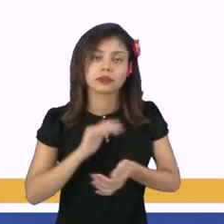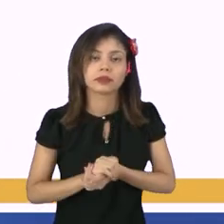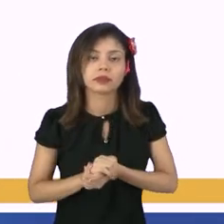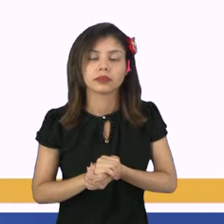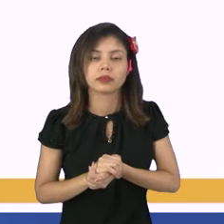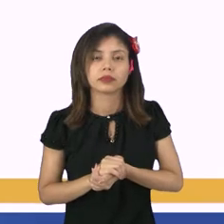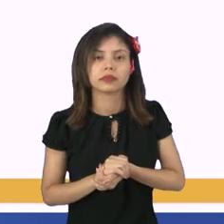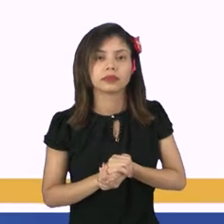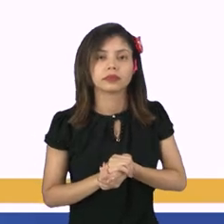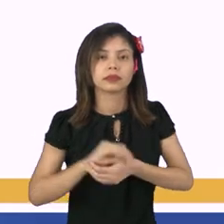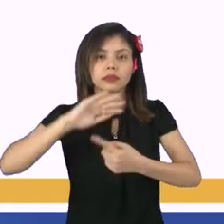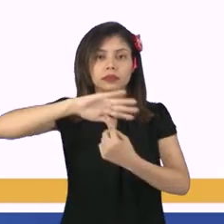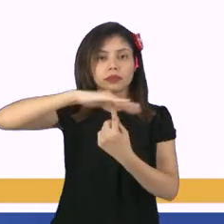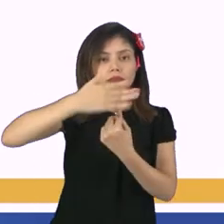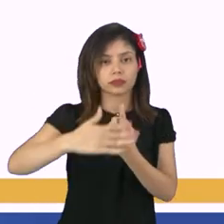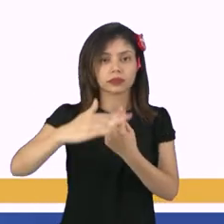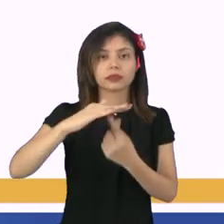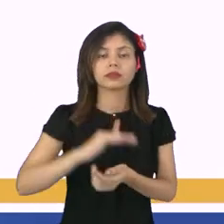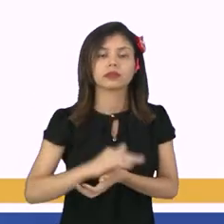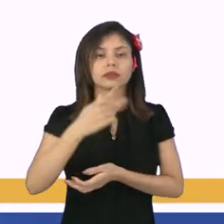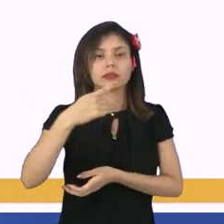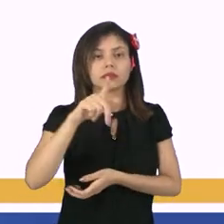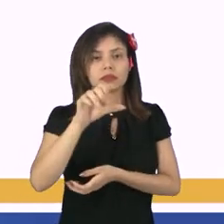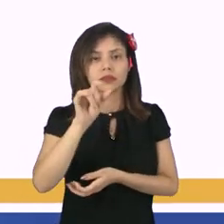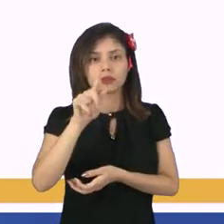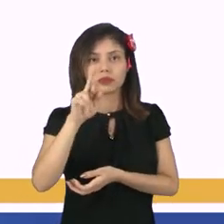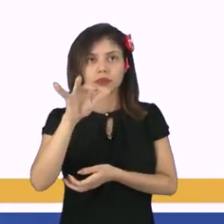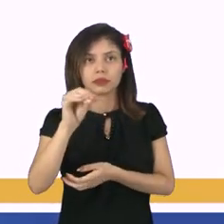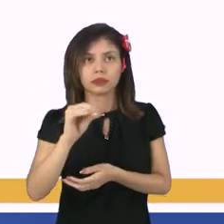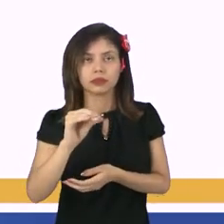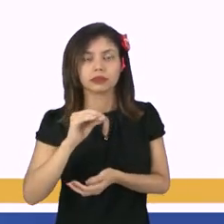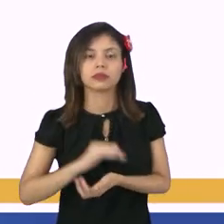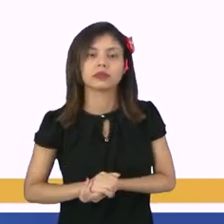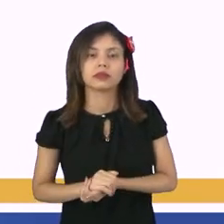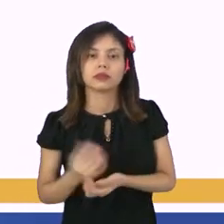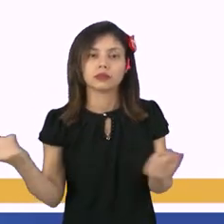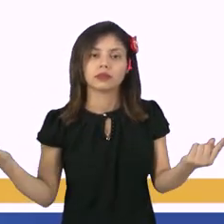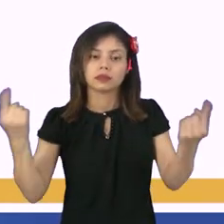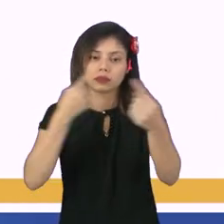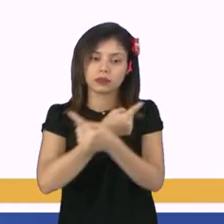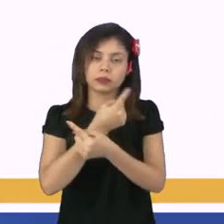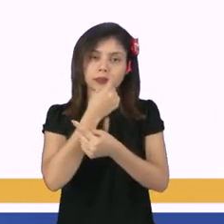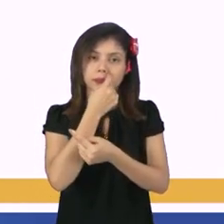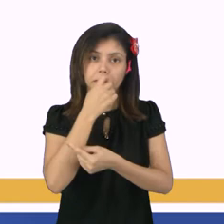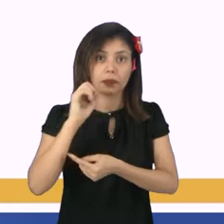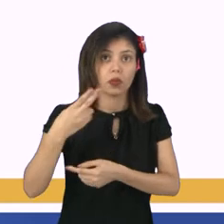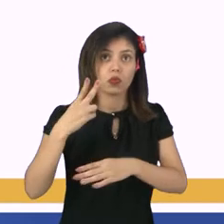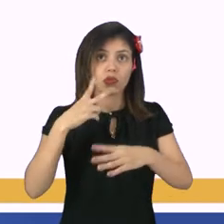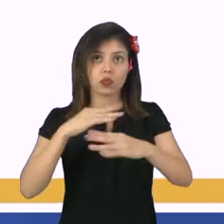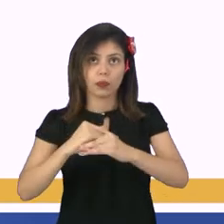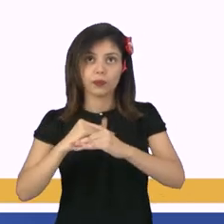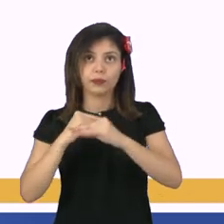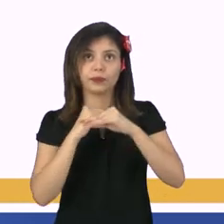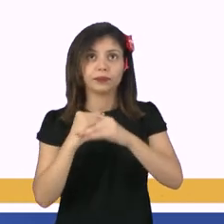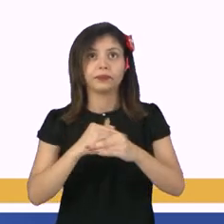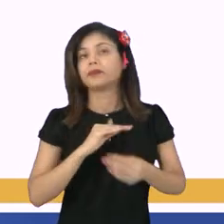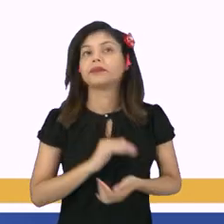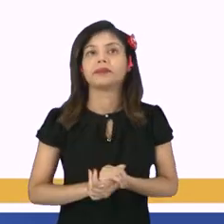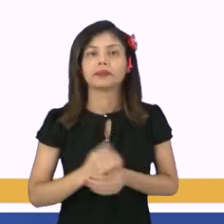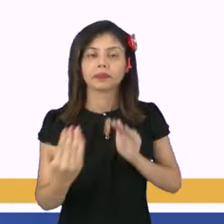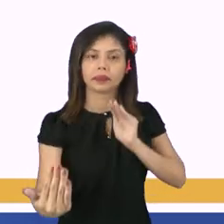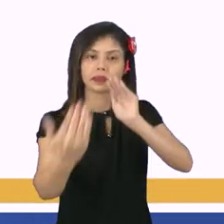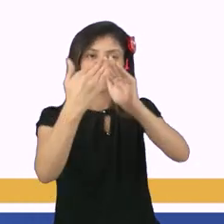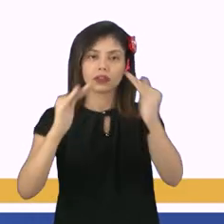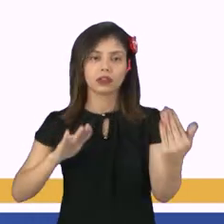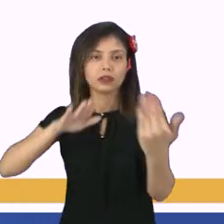poligonais certo e duas bases gosto tampas Opostas e congruentes Então vamos lá quem seriam as